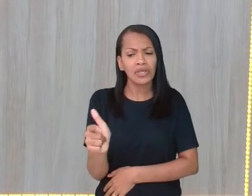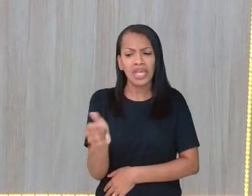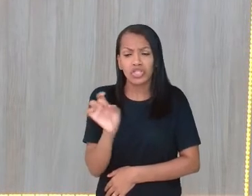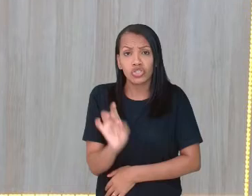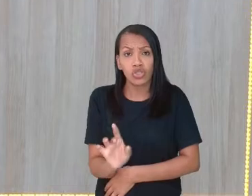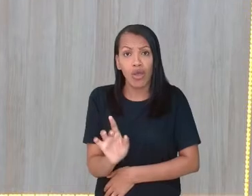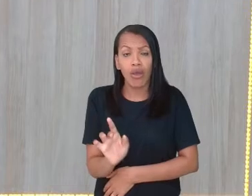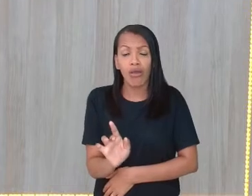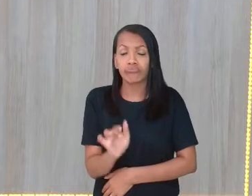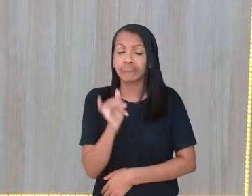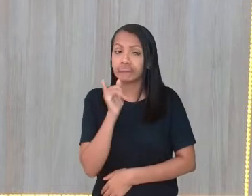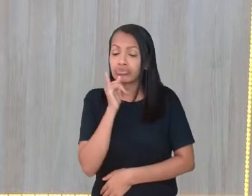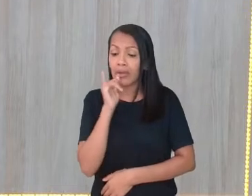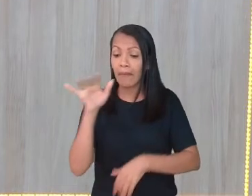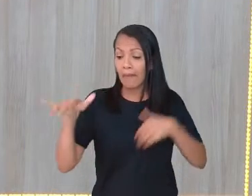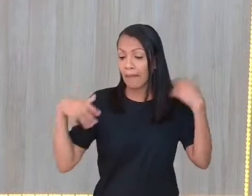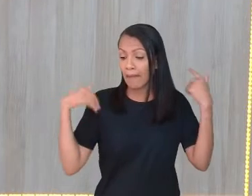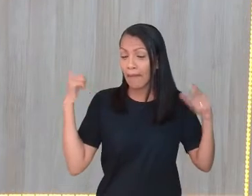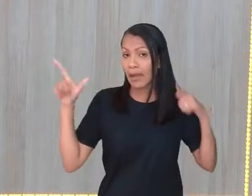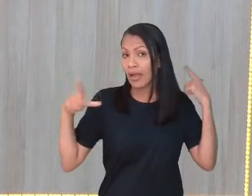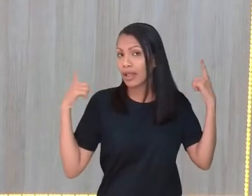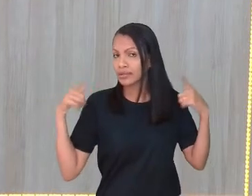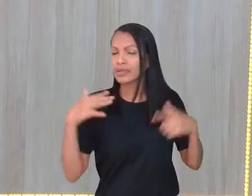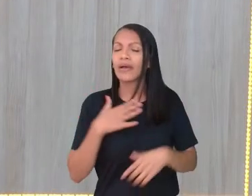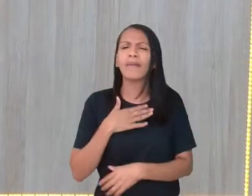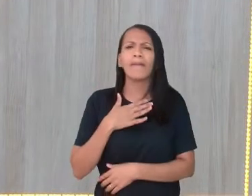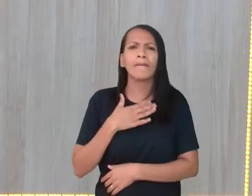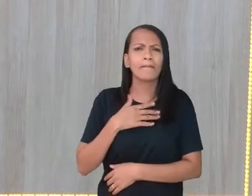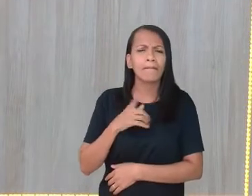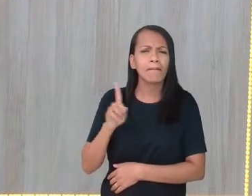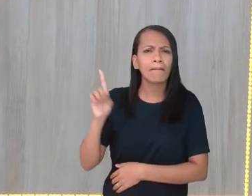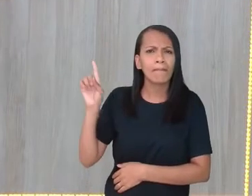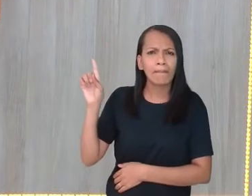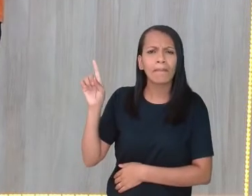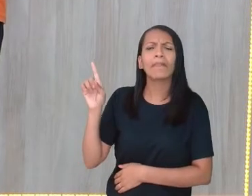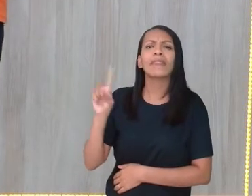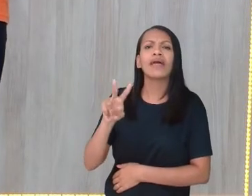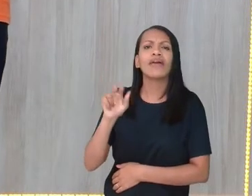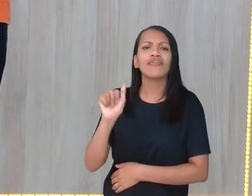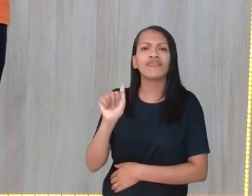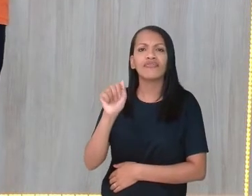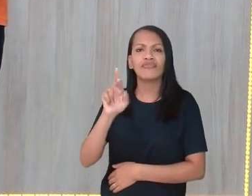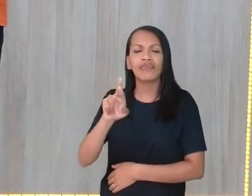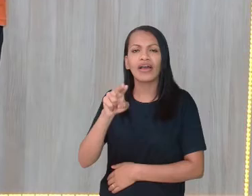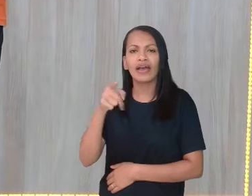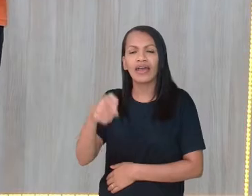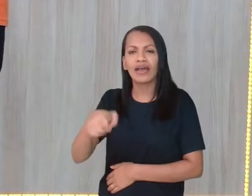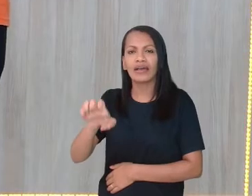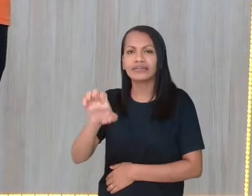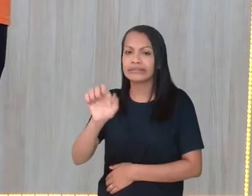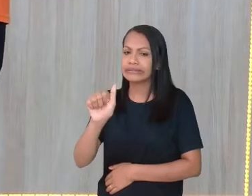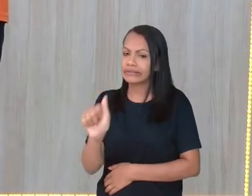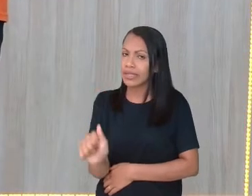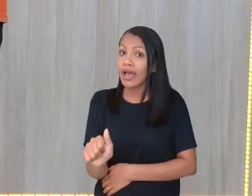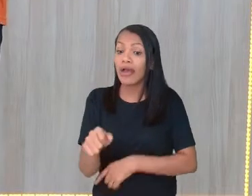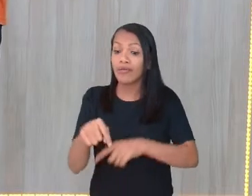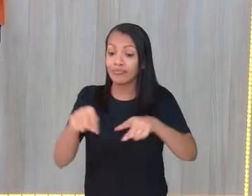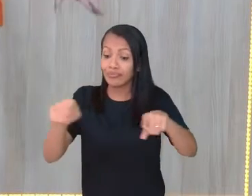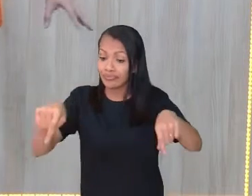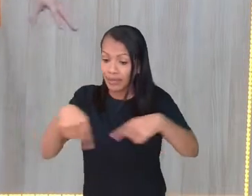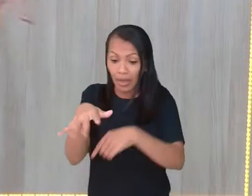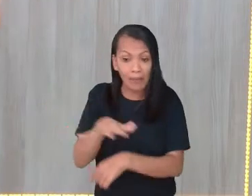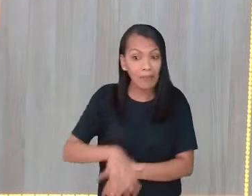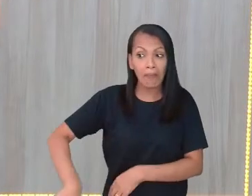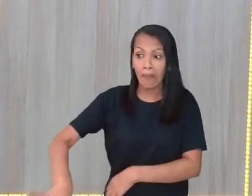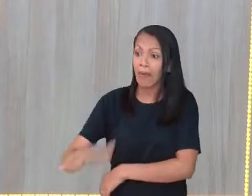né? De repente tem uma quadra lá mesmo na várzea onde eu moro, a galera usa a quadra de uma forma